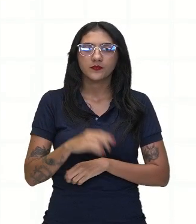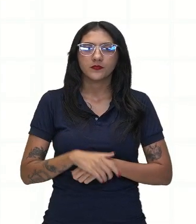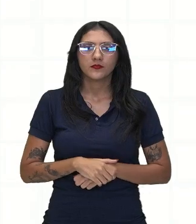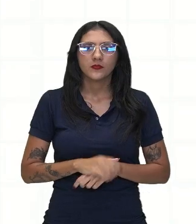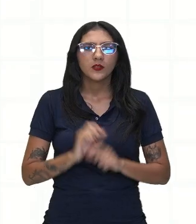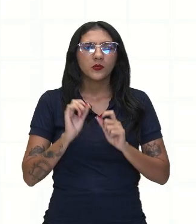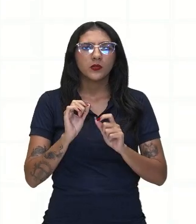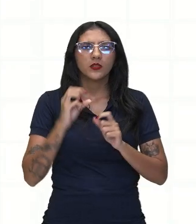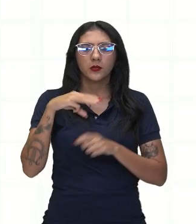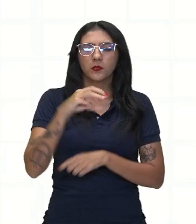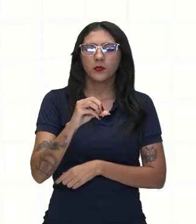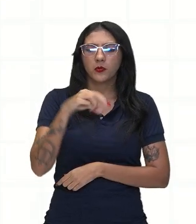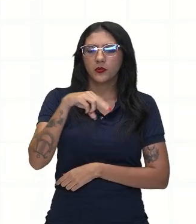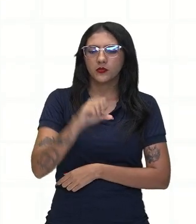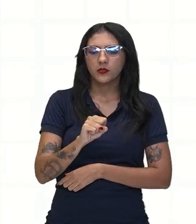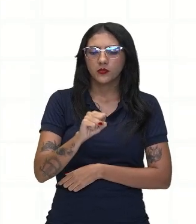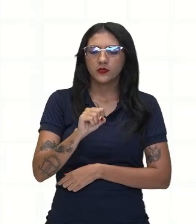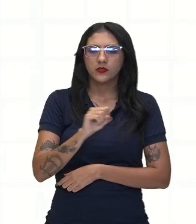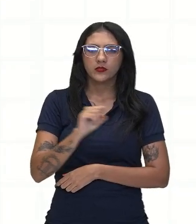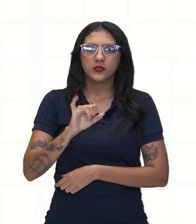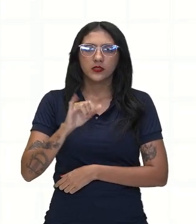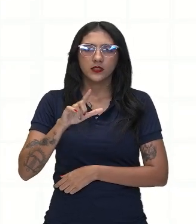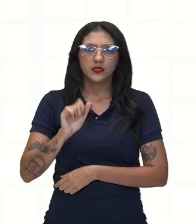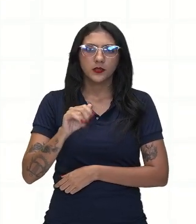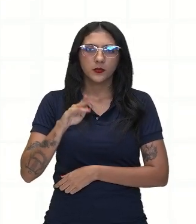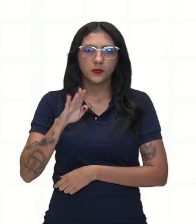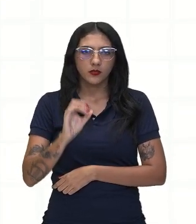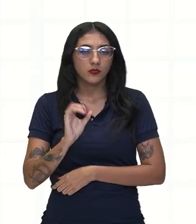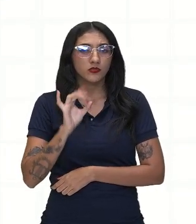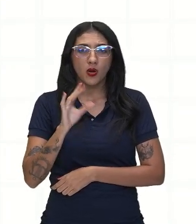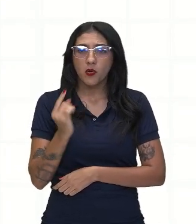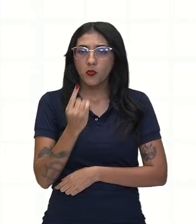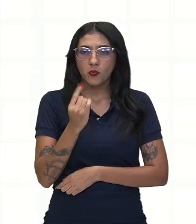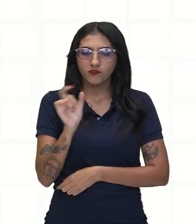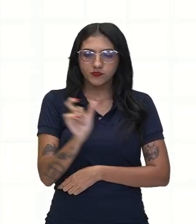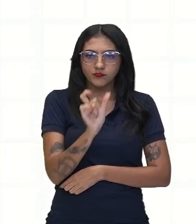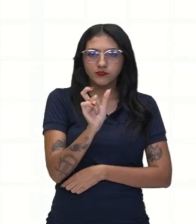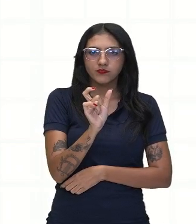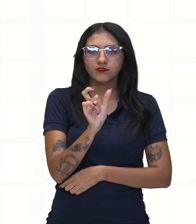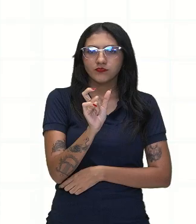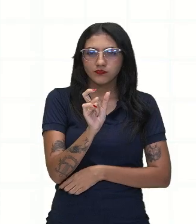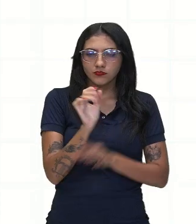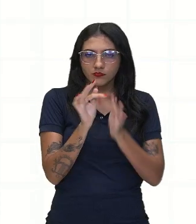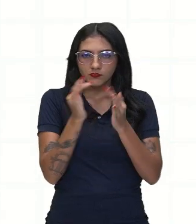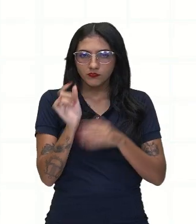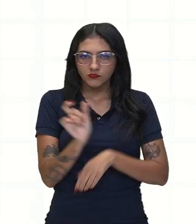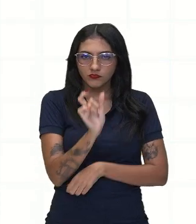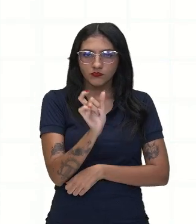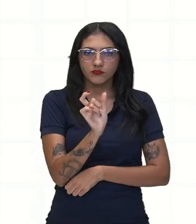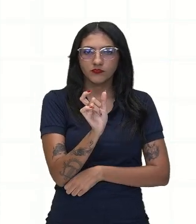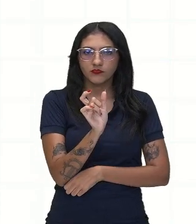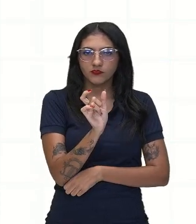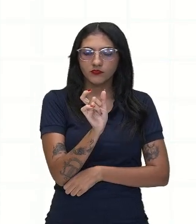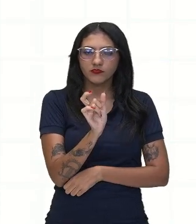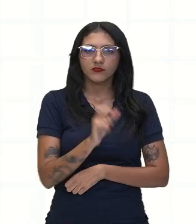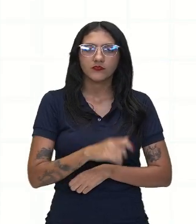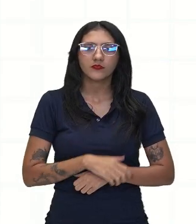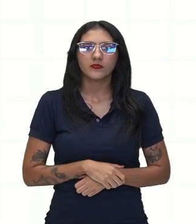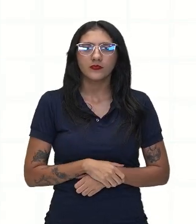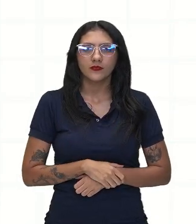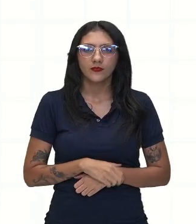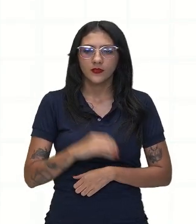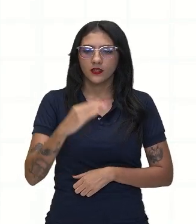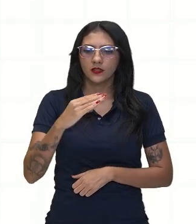monossílabo tônico? Quando eu só tenho uma sílaba, certo? Muito bem.